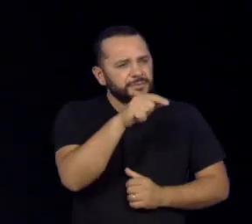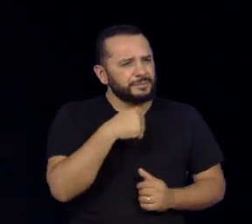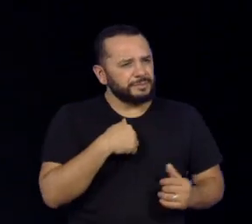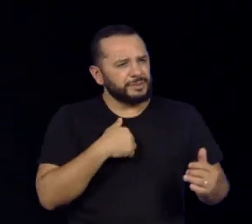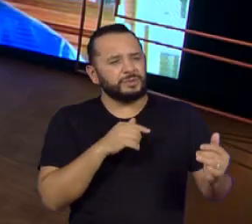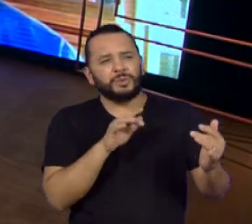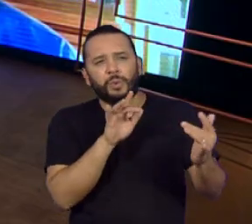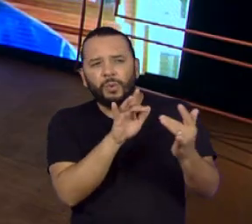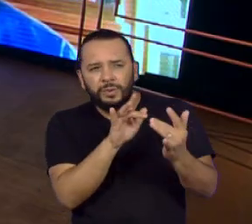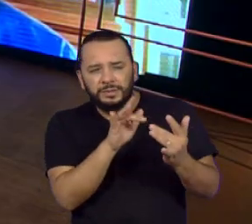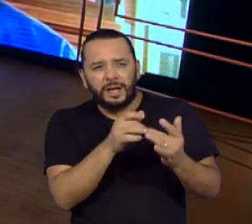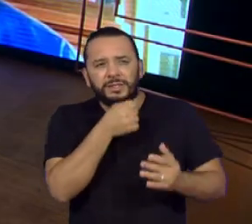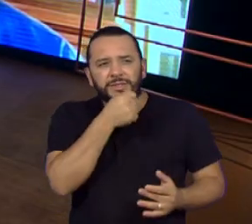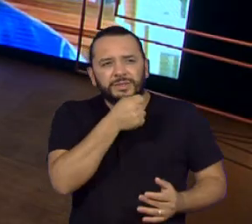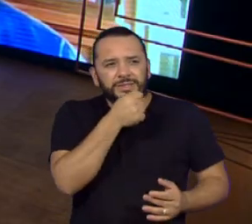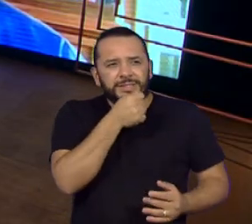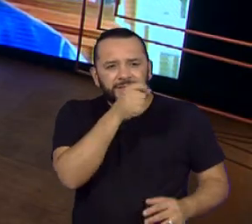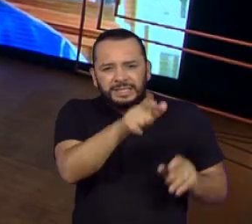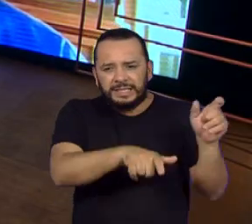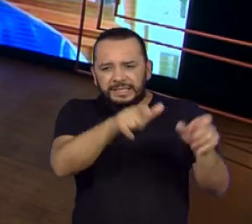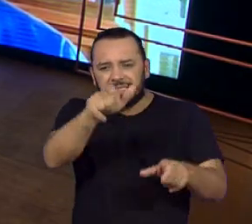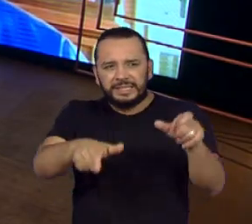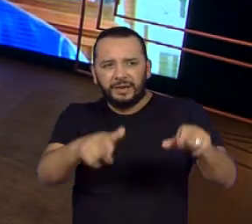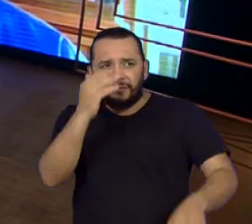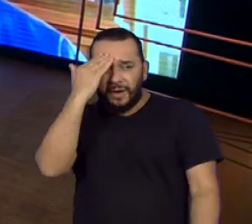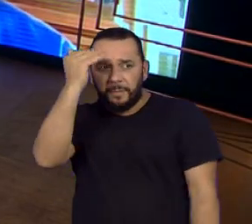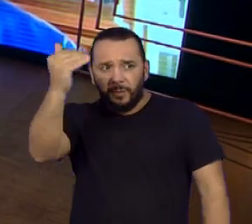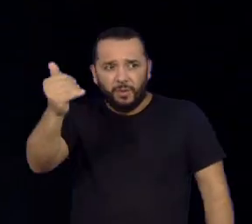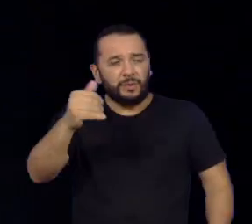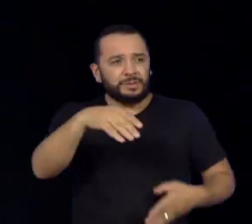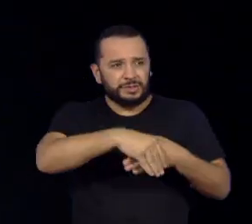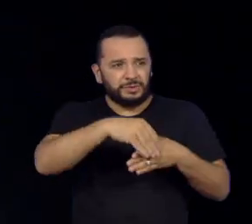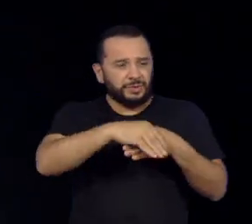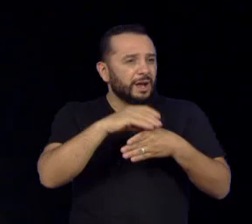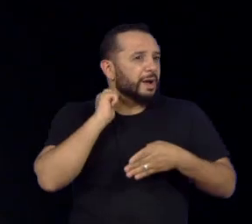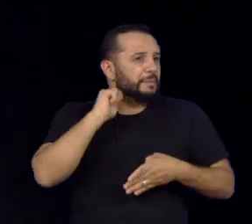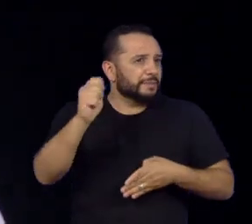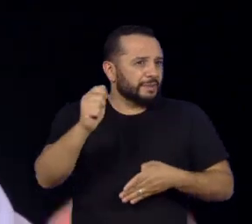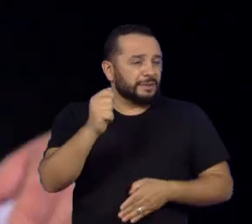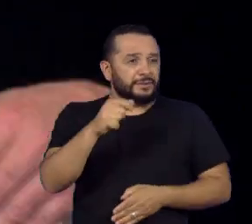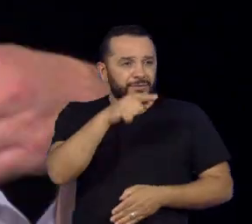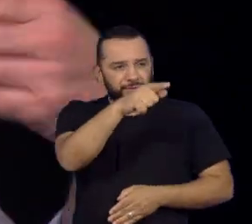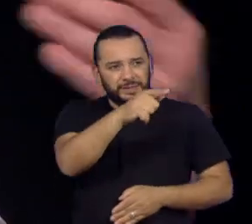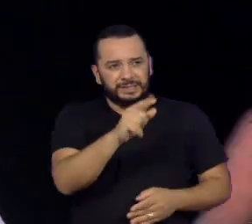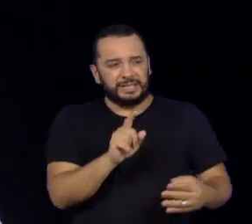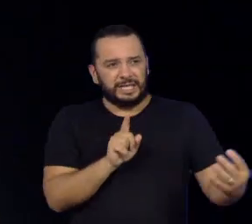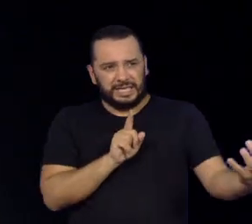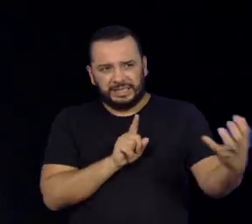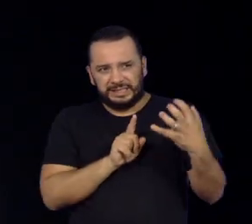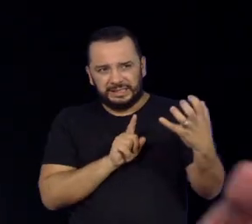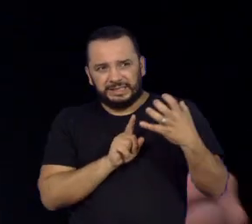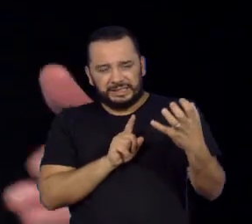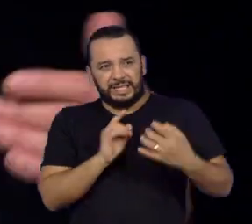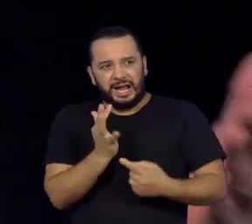tem umas feras, né, na Editora Abril naquele período, né? Quer dizer, isso fez um desabrochar na sua arte, mas também na sua